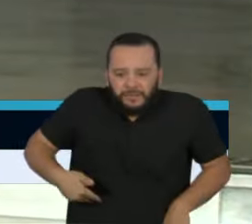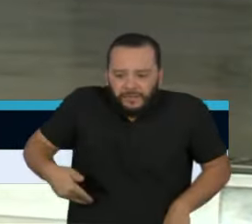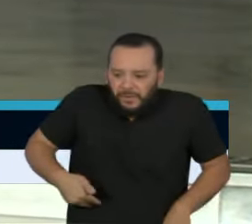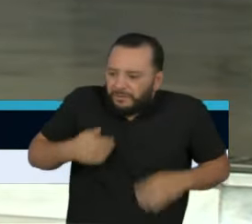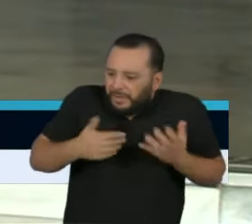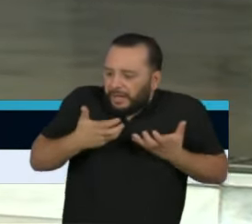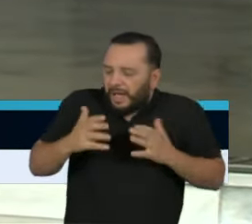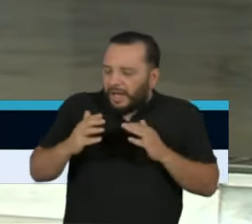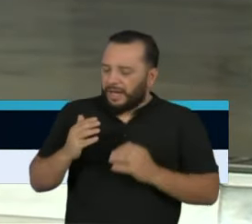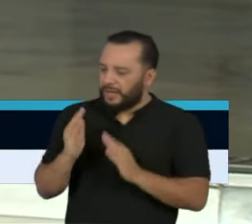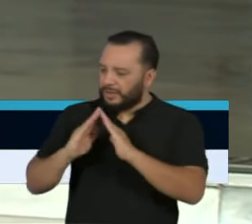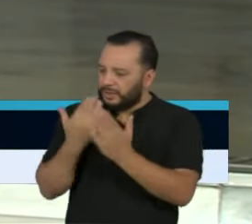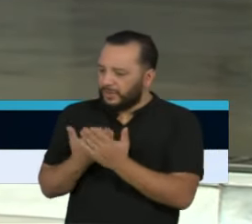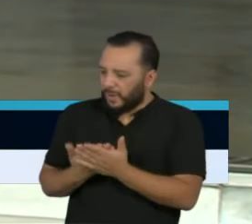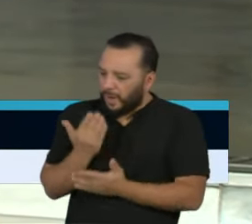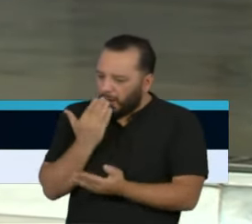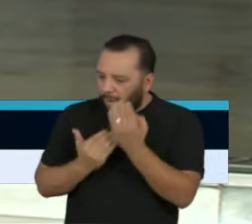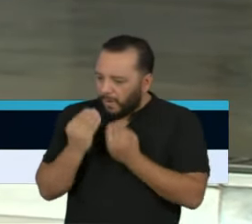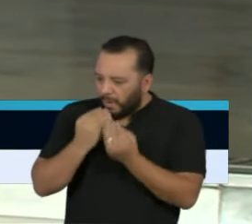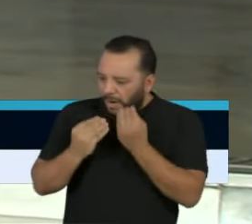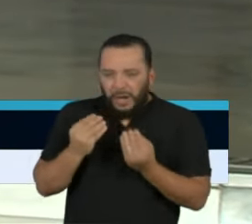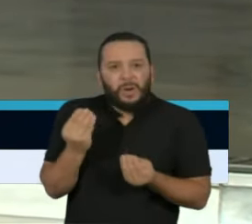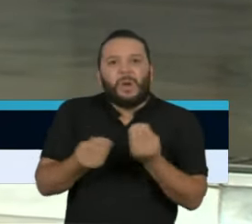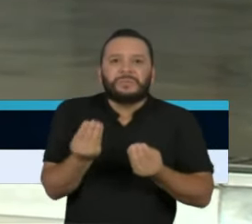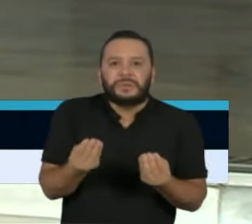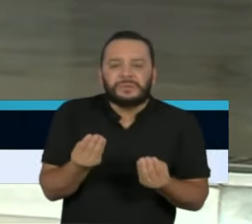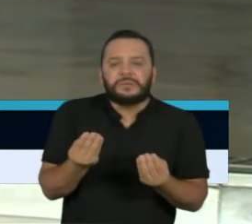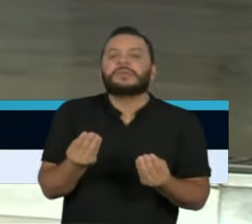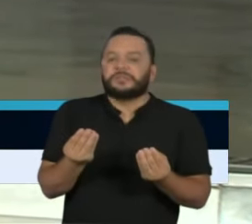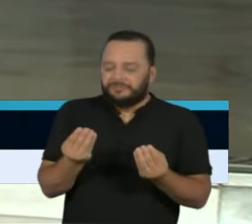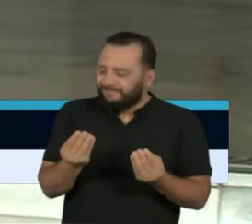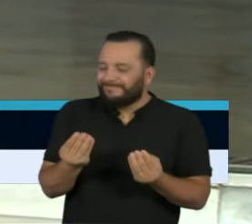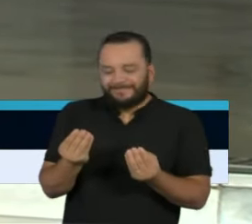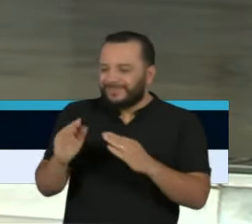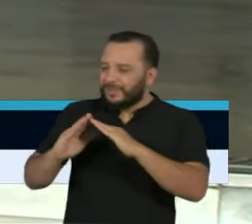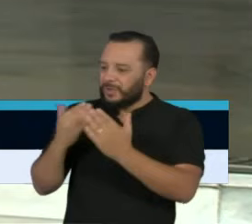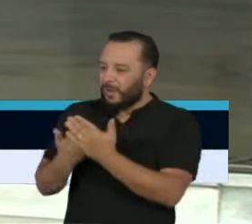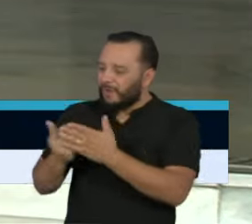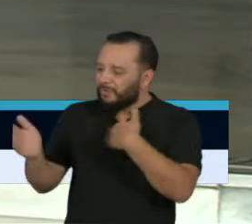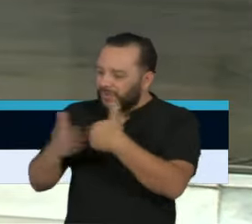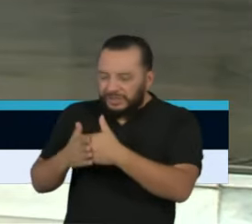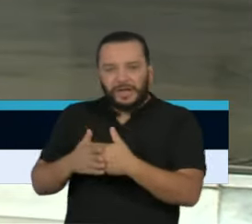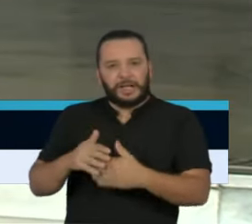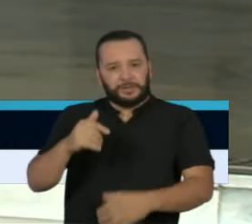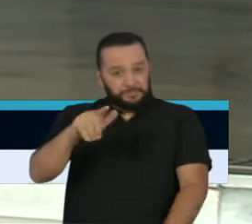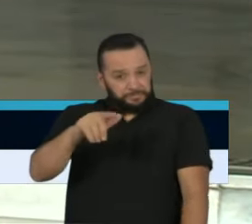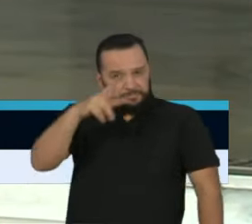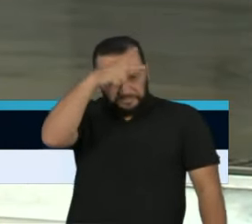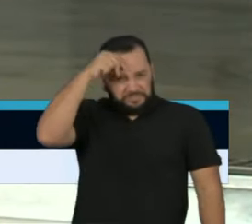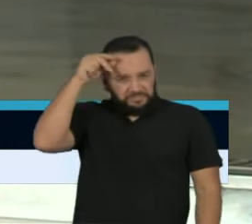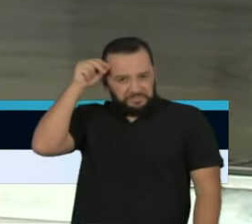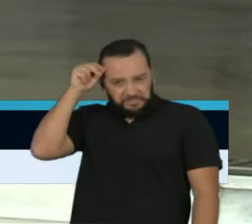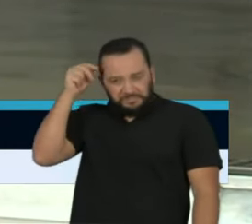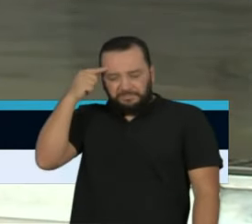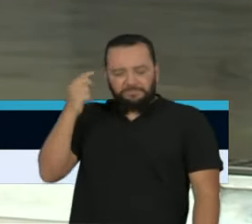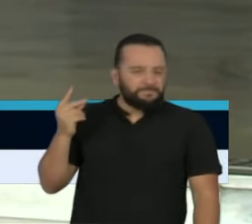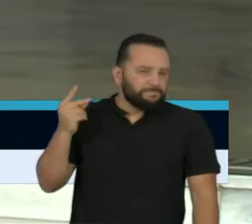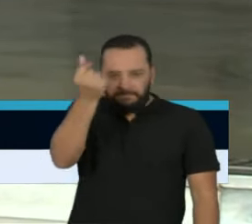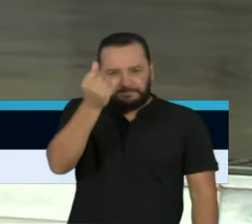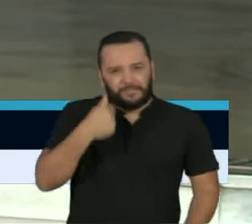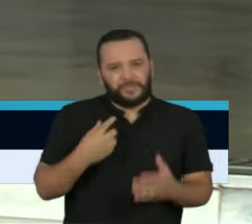exclusivamente com a alimentação que é dada dentro das escolas. E por isso, a Prefeitura, seguindo o que o Estado já havia